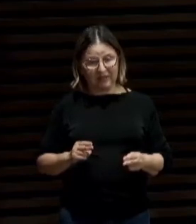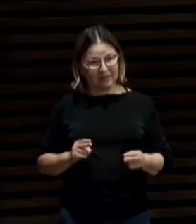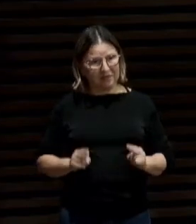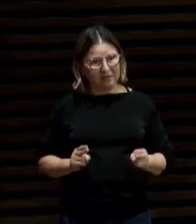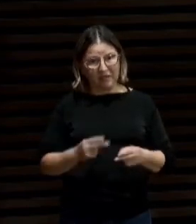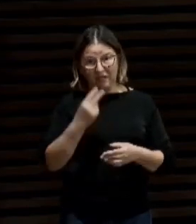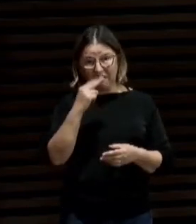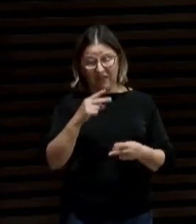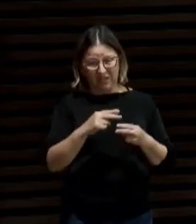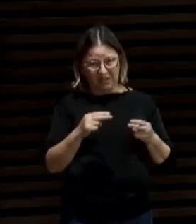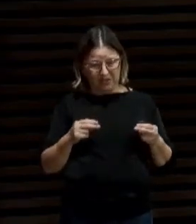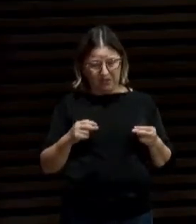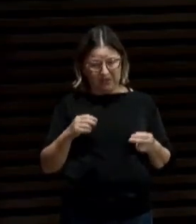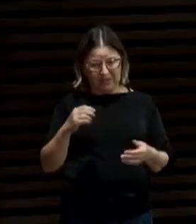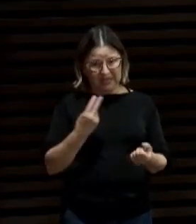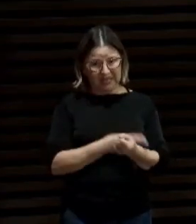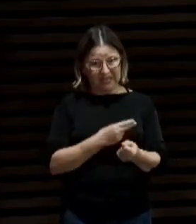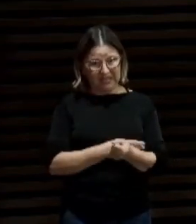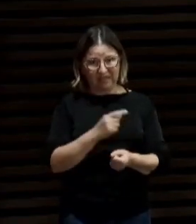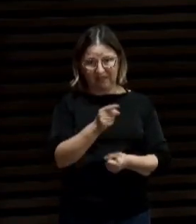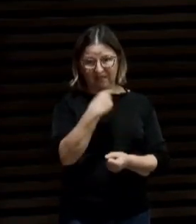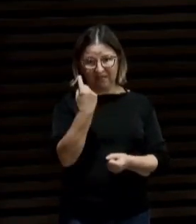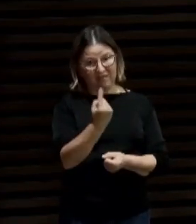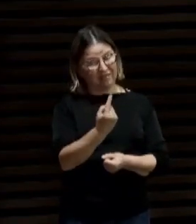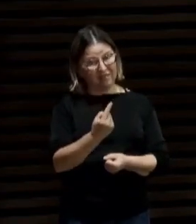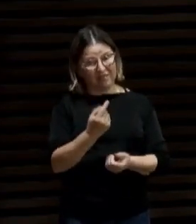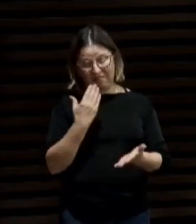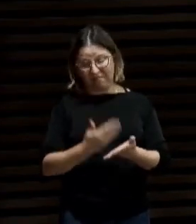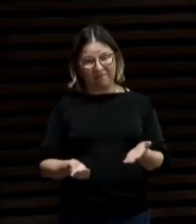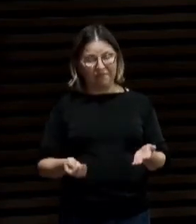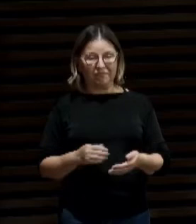lado, uma doença tratável não sendo tratada.